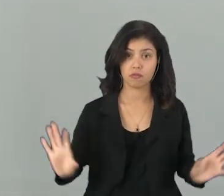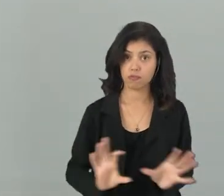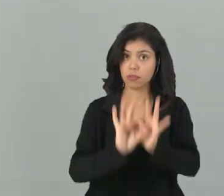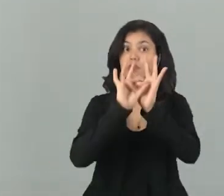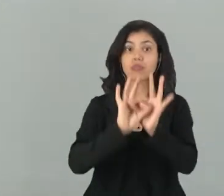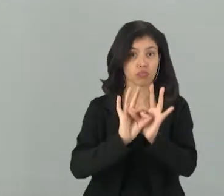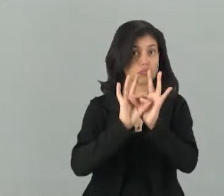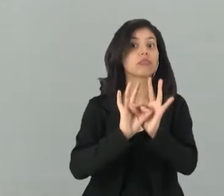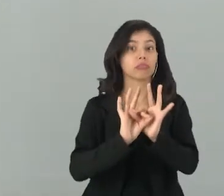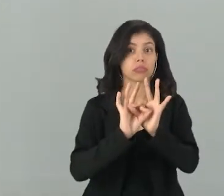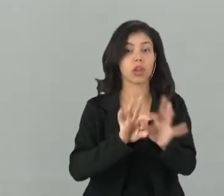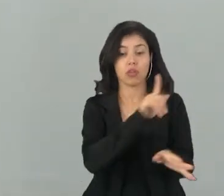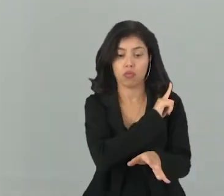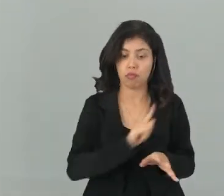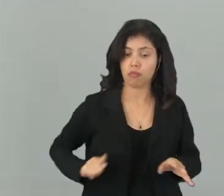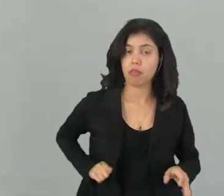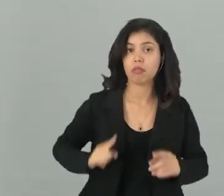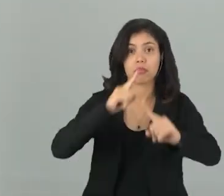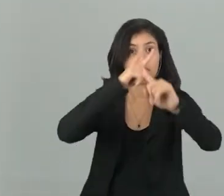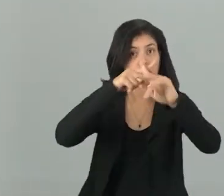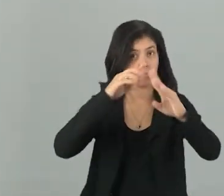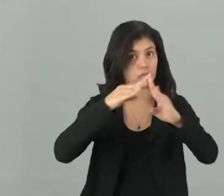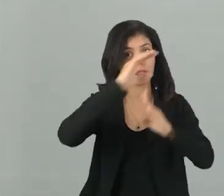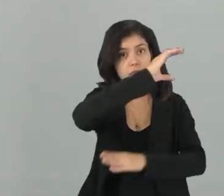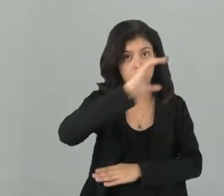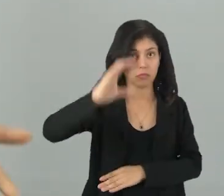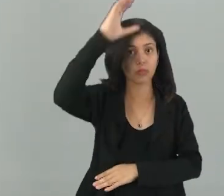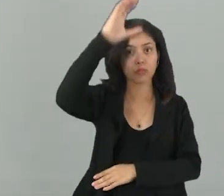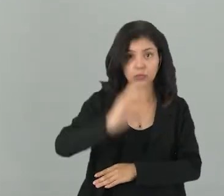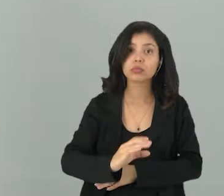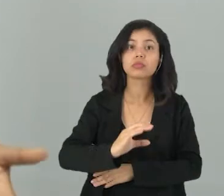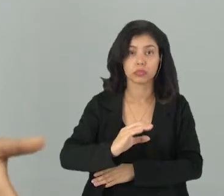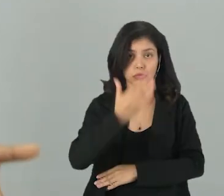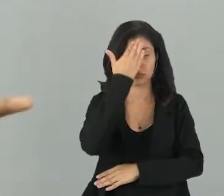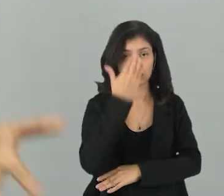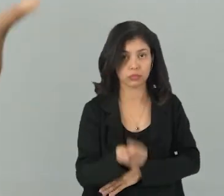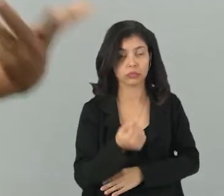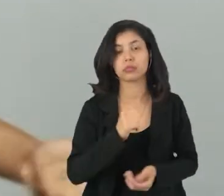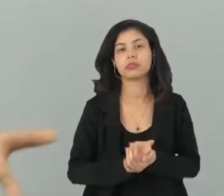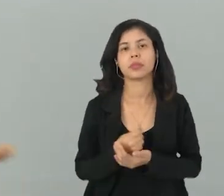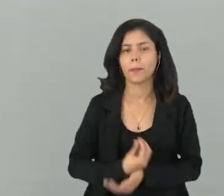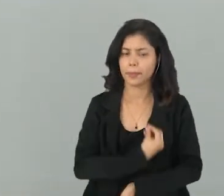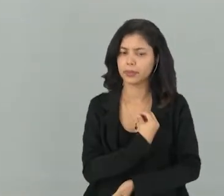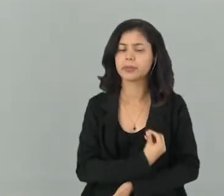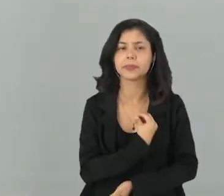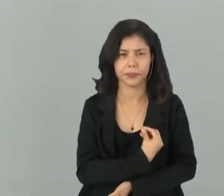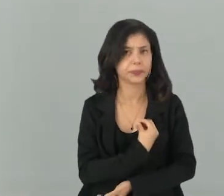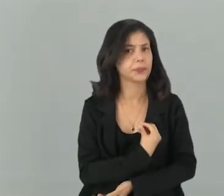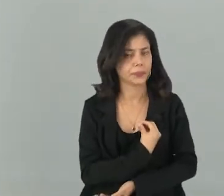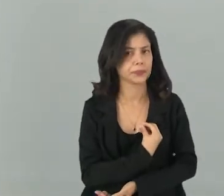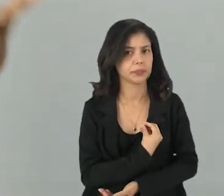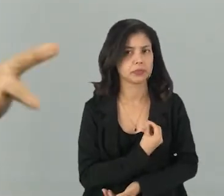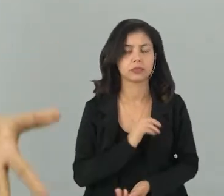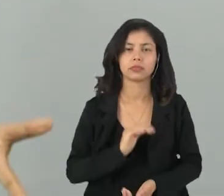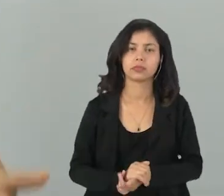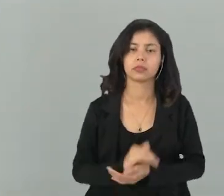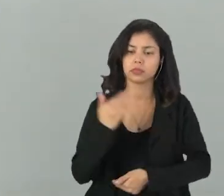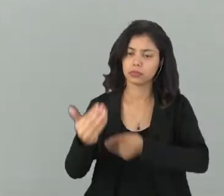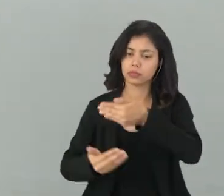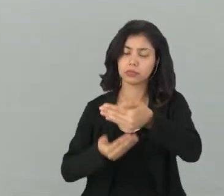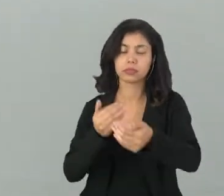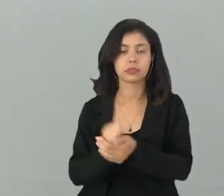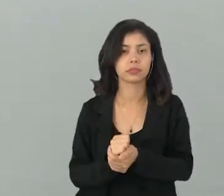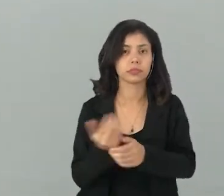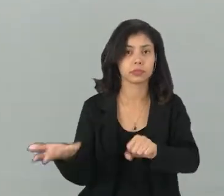entre o governo e a Igreja Católica, né? Todos nós sabemos que a Igreja Católica é muito presente no nosso processo